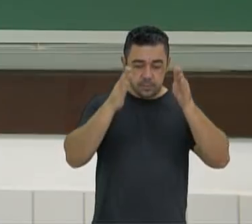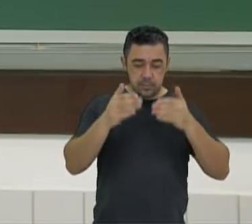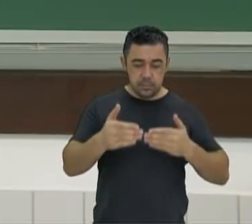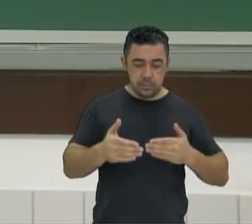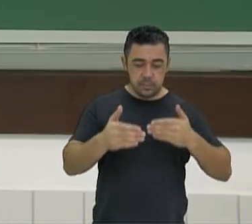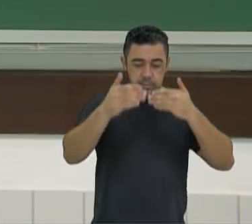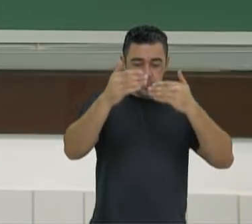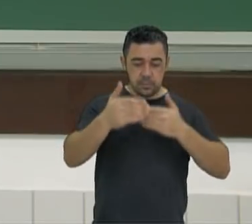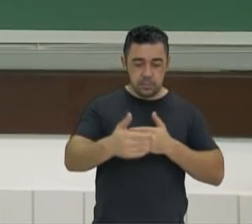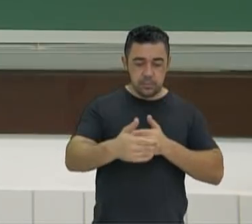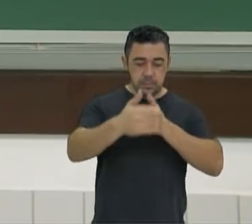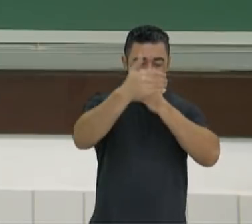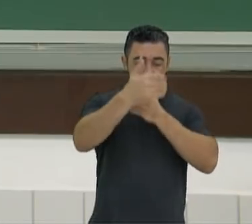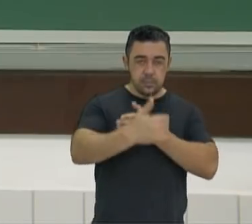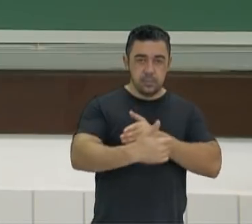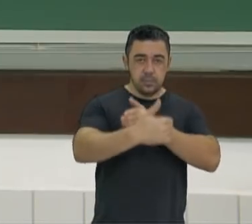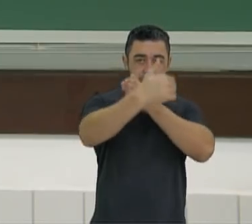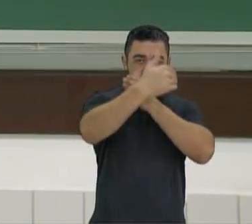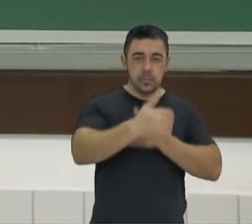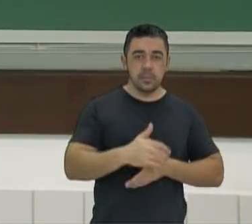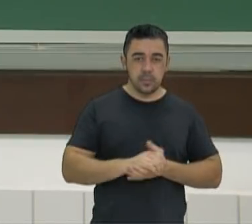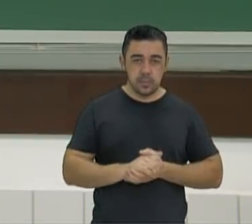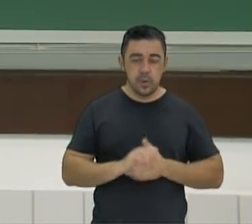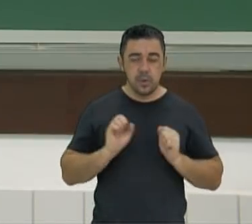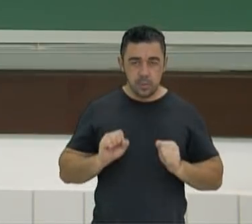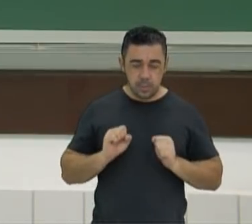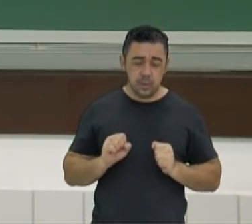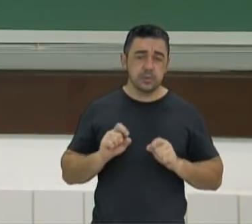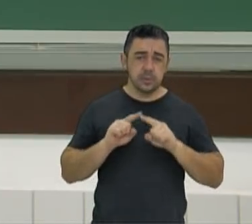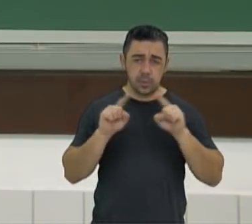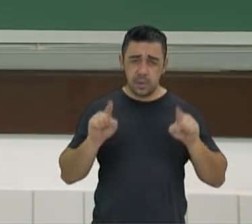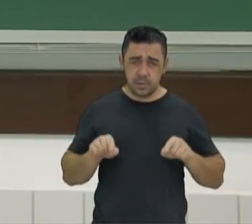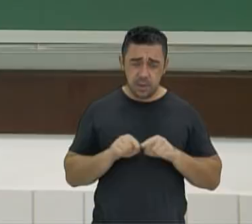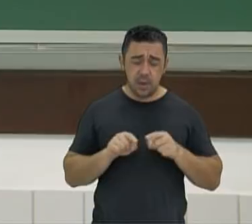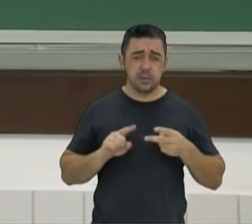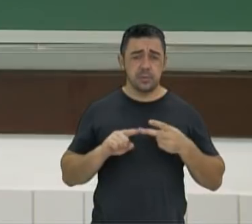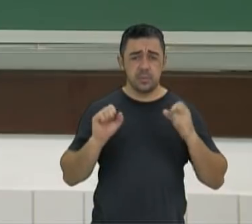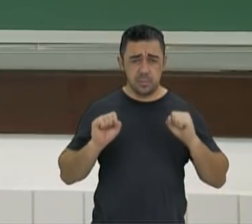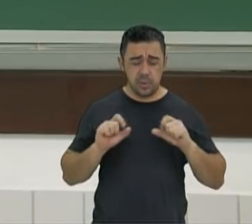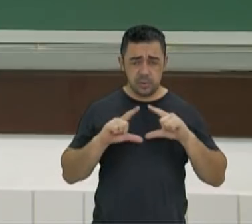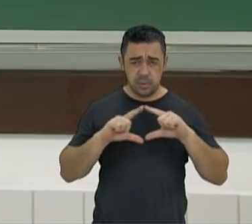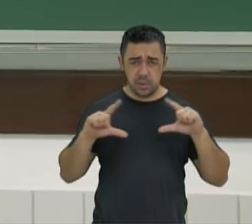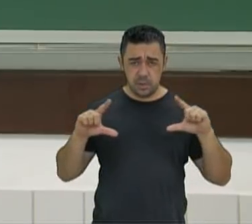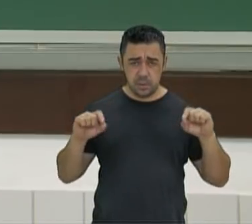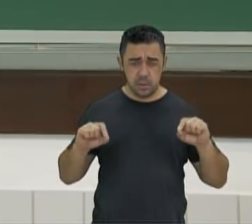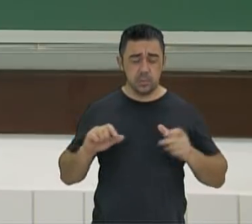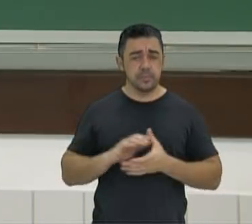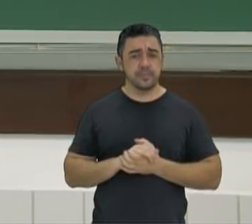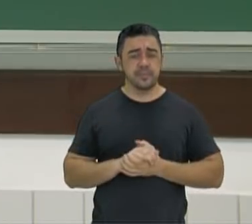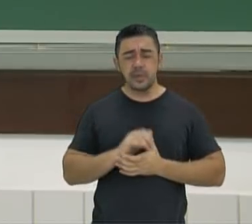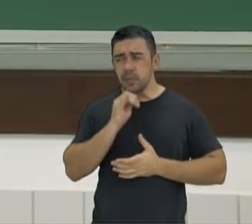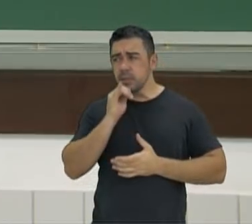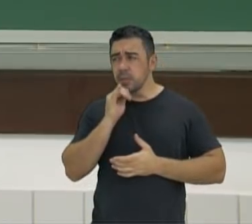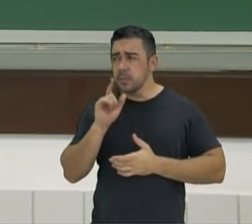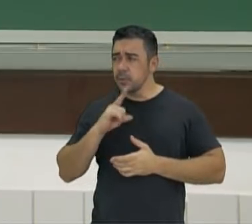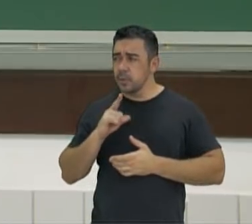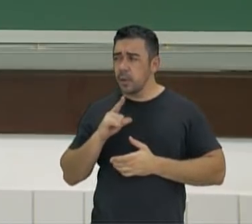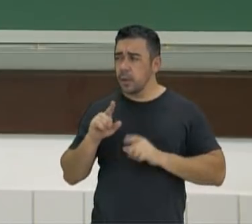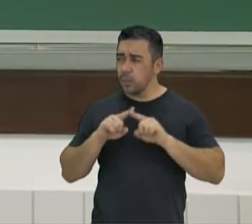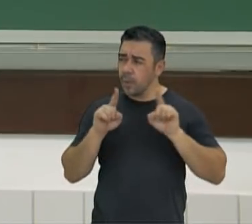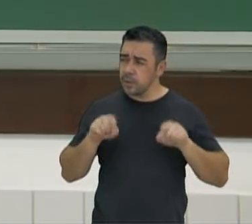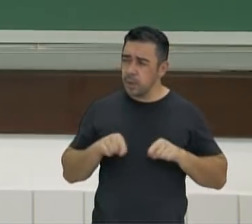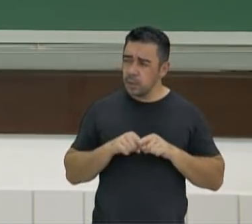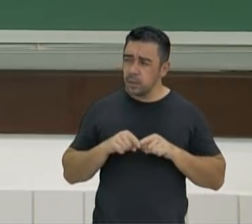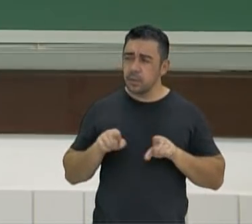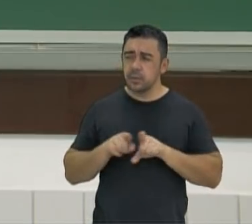São quadriláteros. Pode ser retângulo, pode ser quadrado. Professora, quando a gente tiver uma base quadrada e